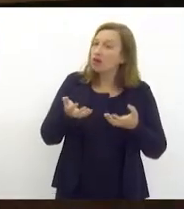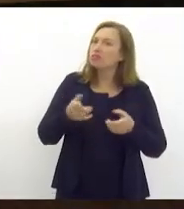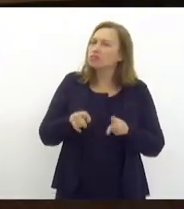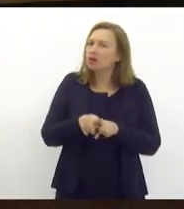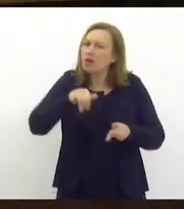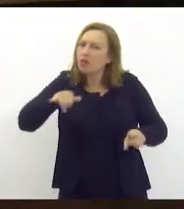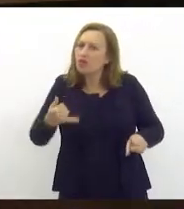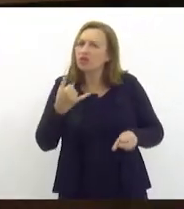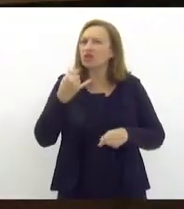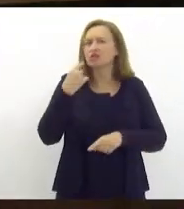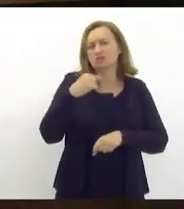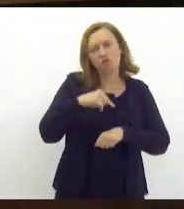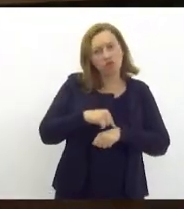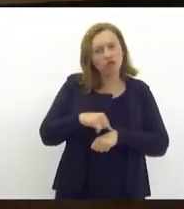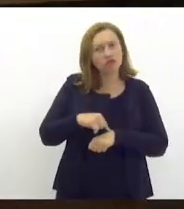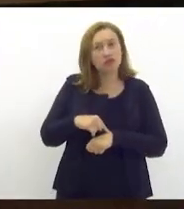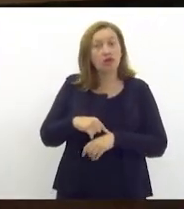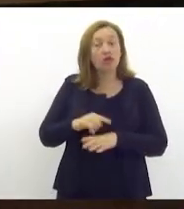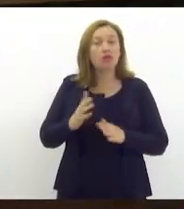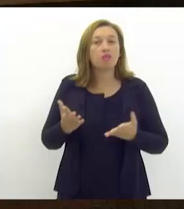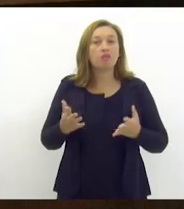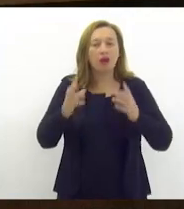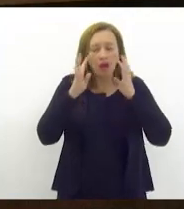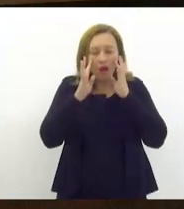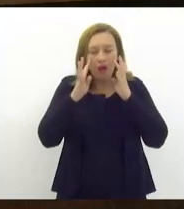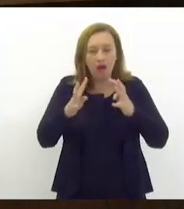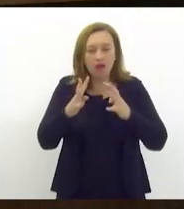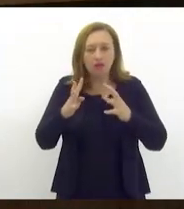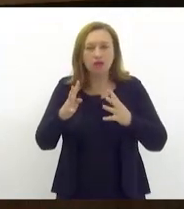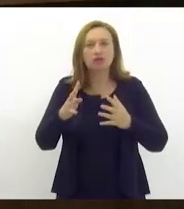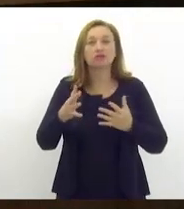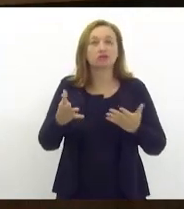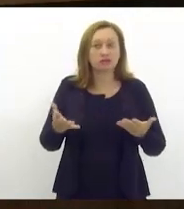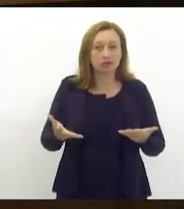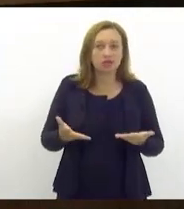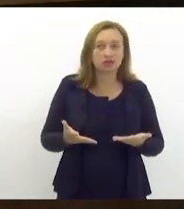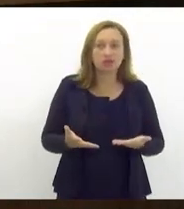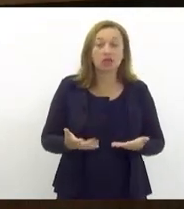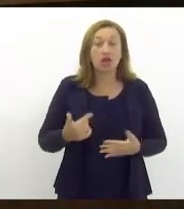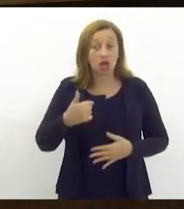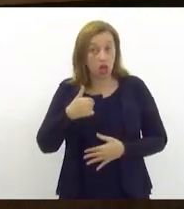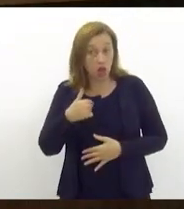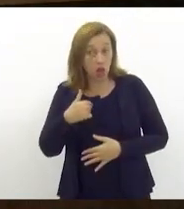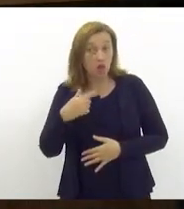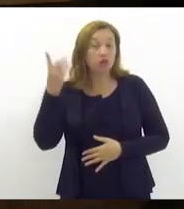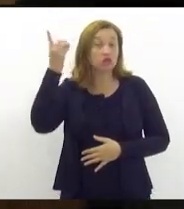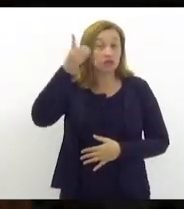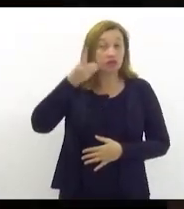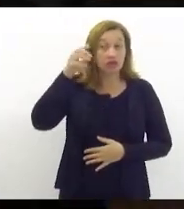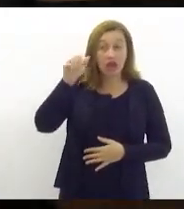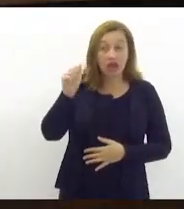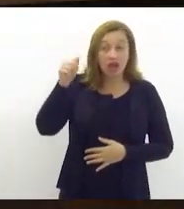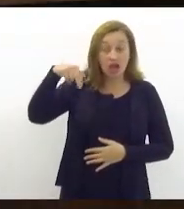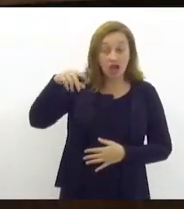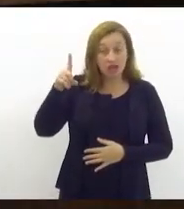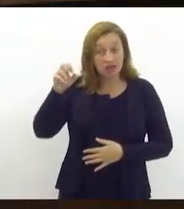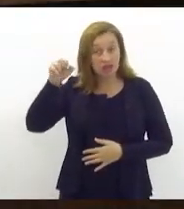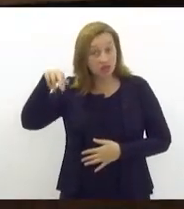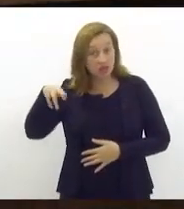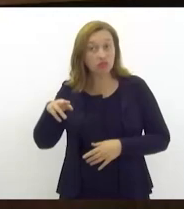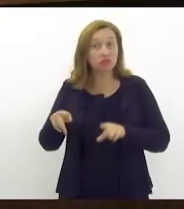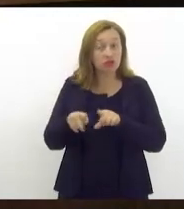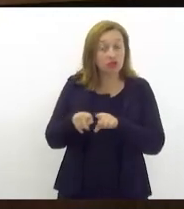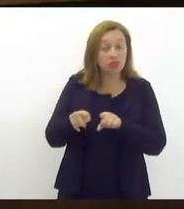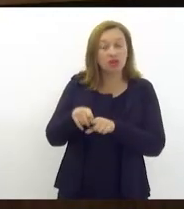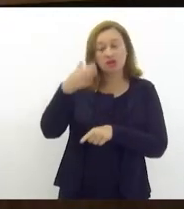aproveitar esse momento para deixar um alerta muito grande que tanto eu quanto o deputado Anderson também provavelmente